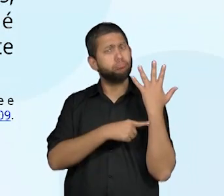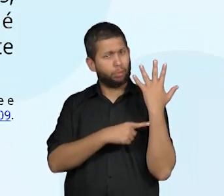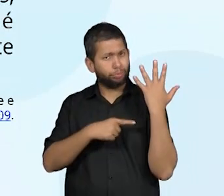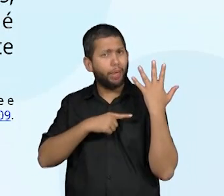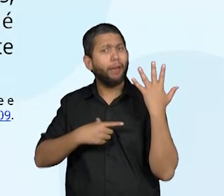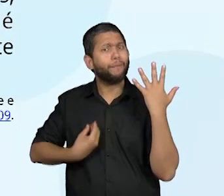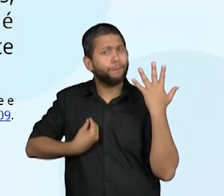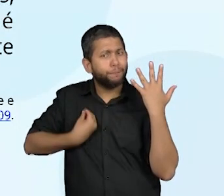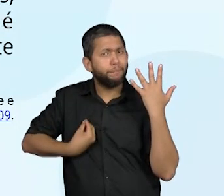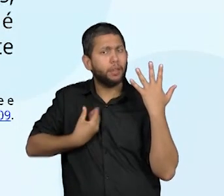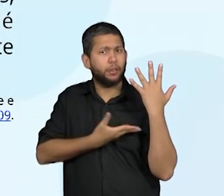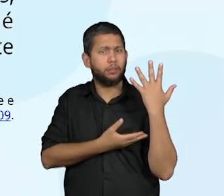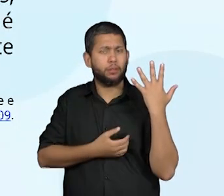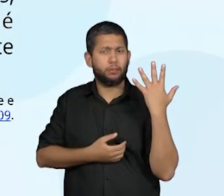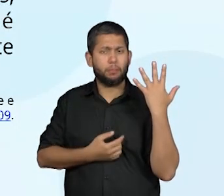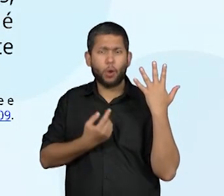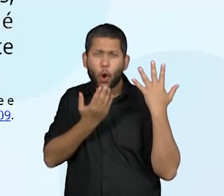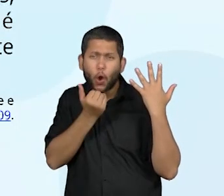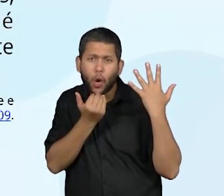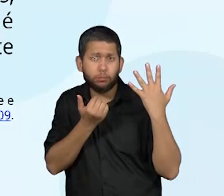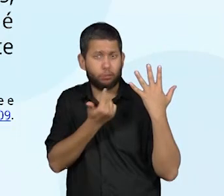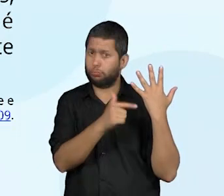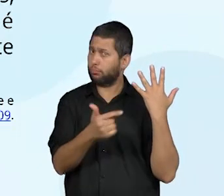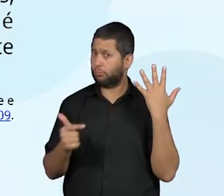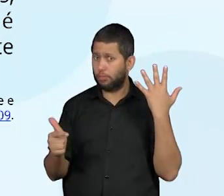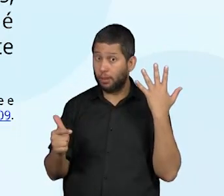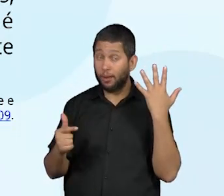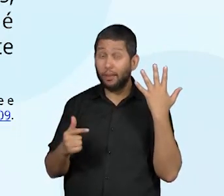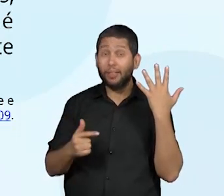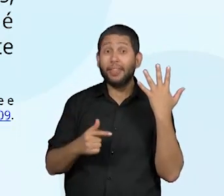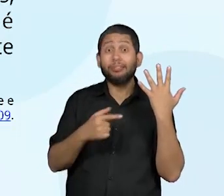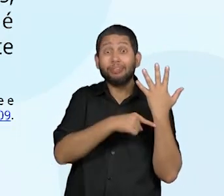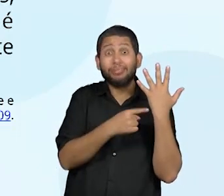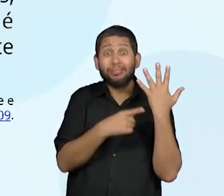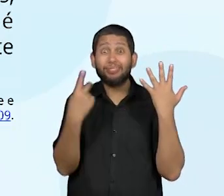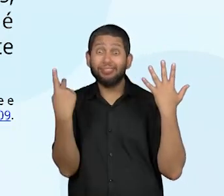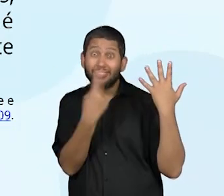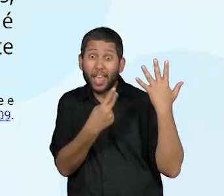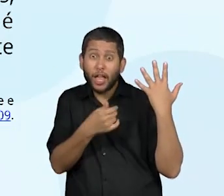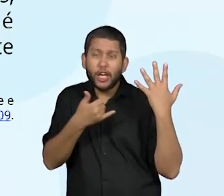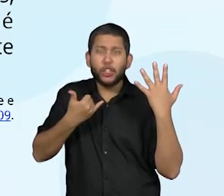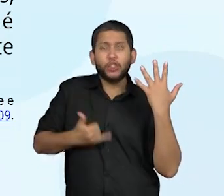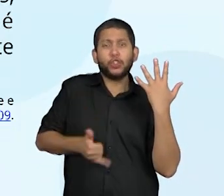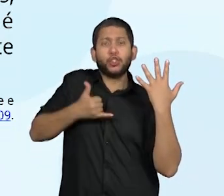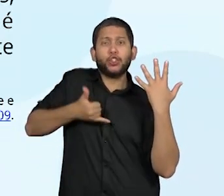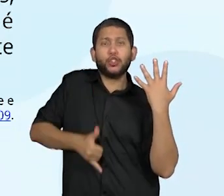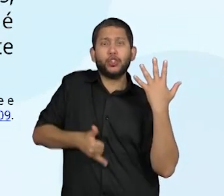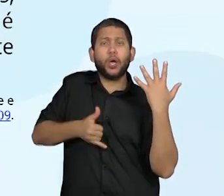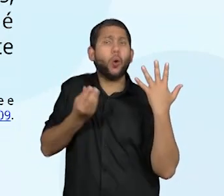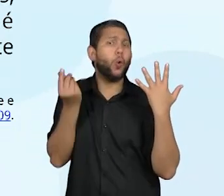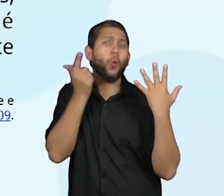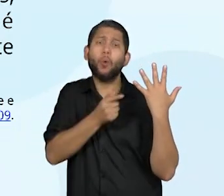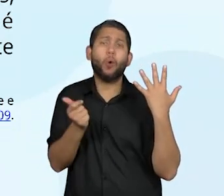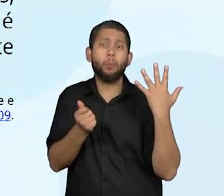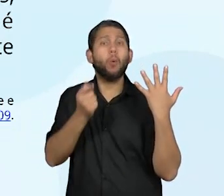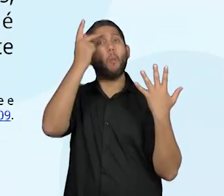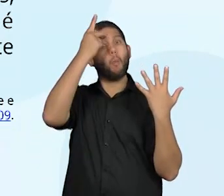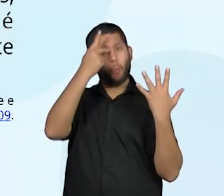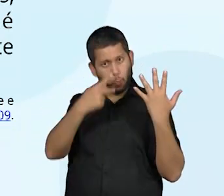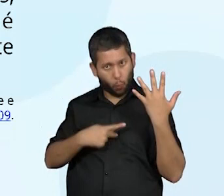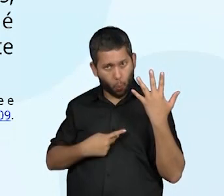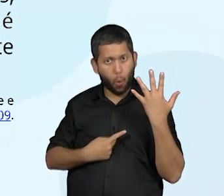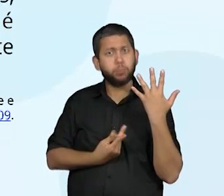que produzem seu próprio alimento. Elas são produtores através da